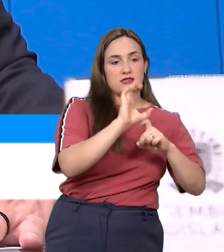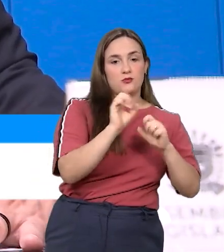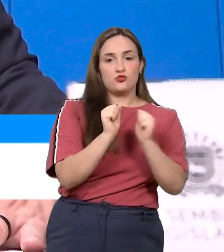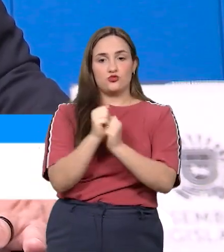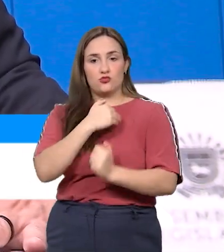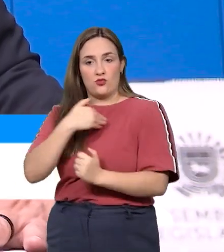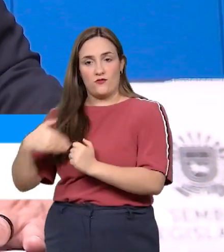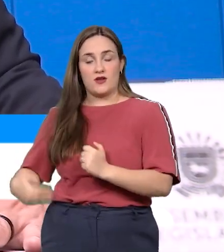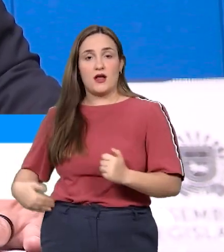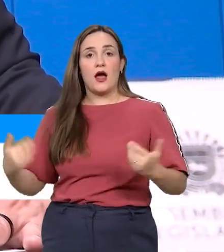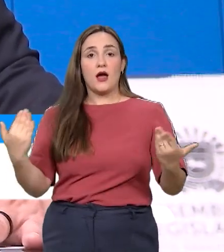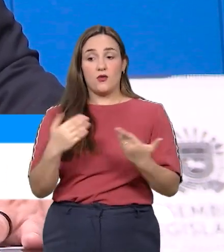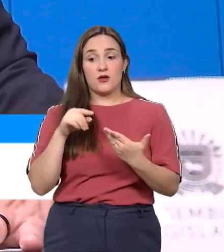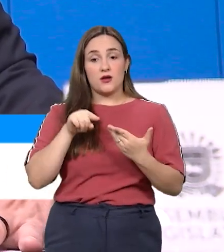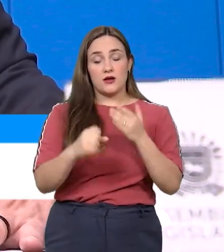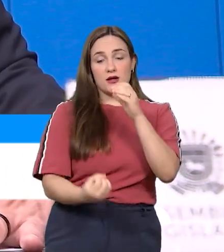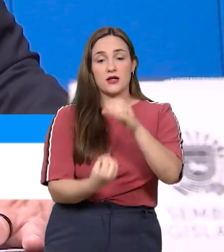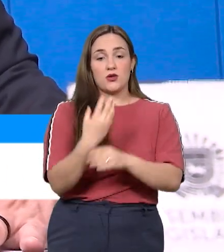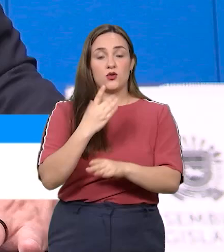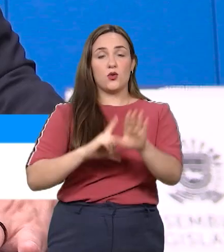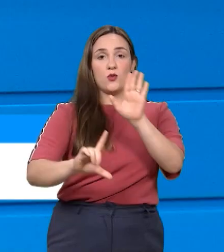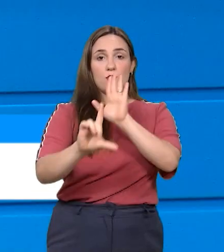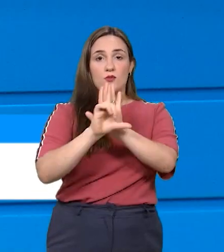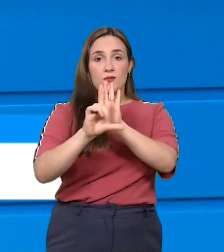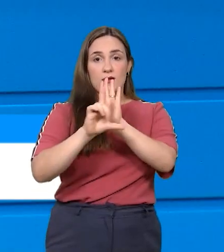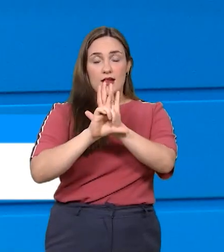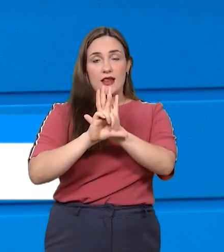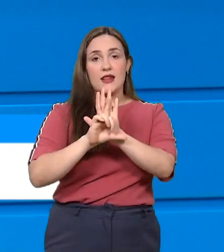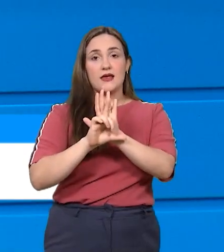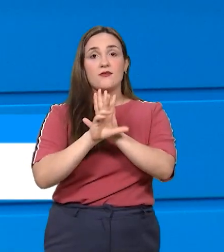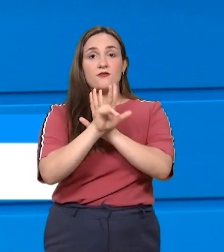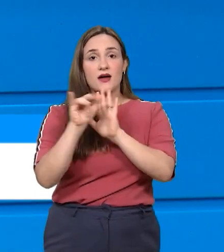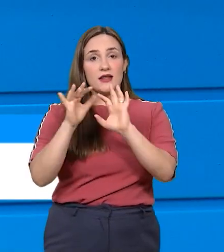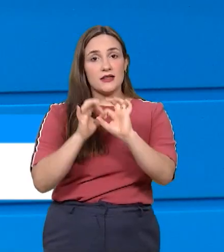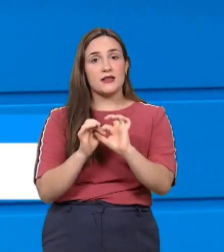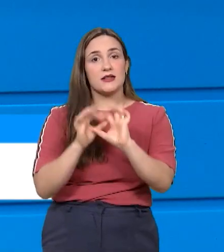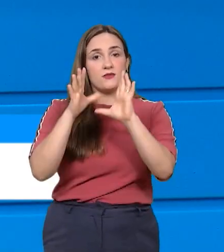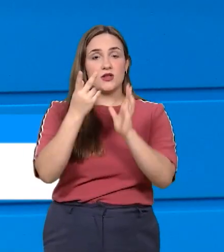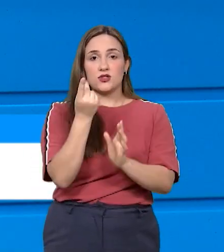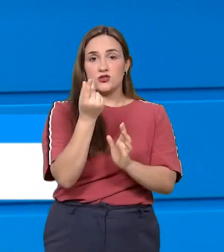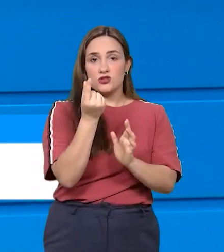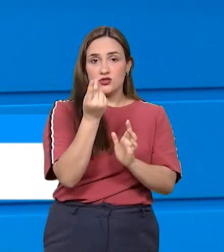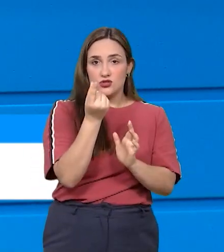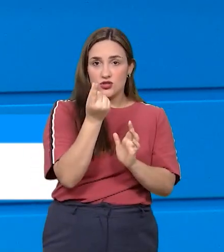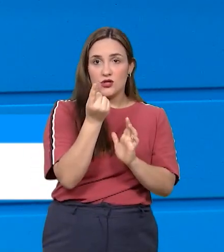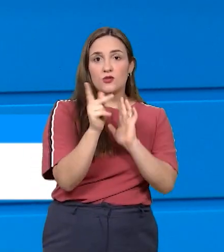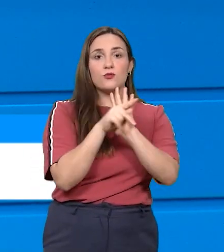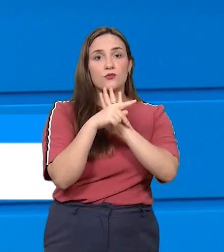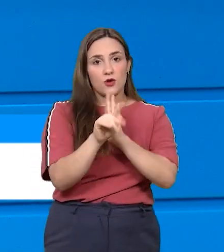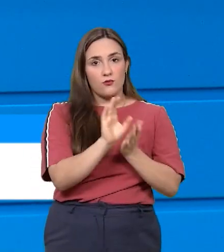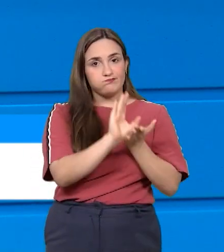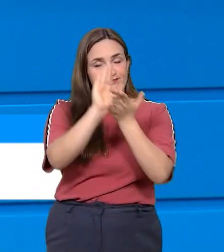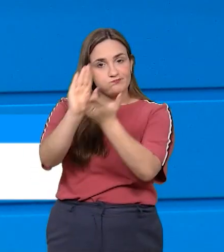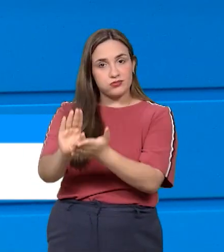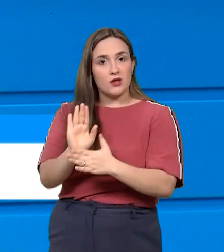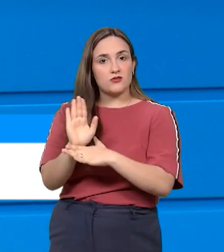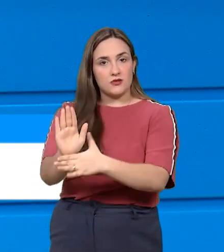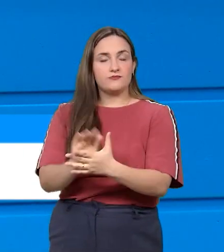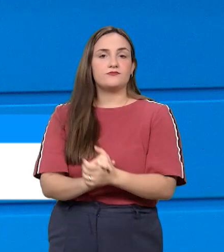por projeto de lei que autoriza esse aporte. Agora, na reunião, senhor presidente, nós pedimos